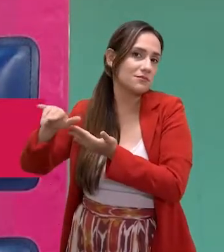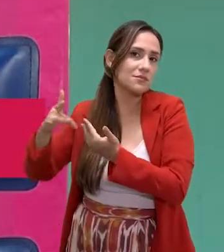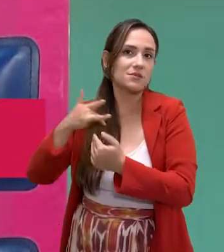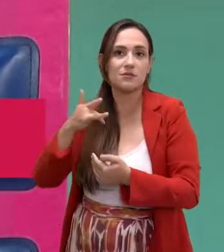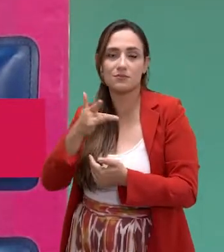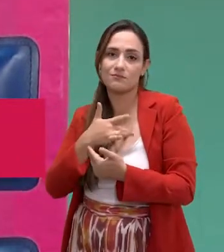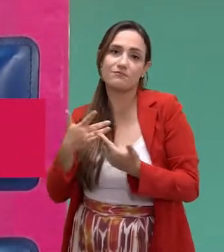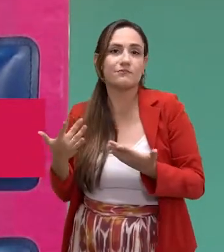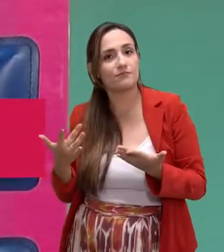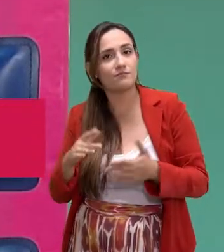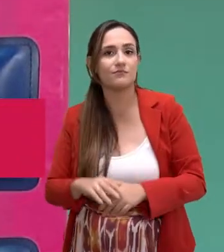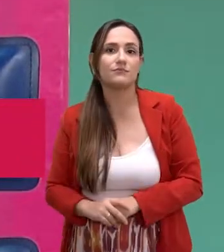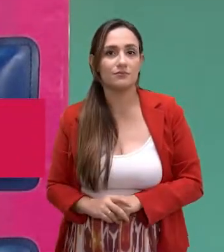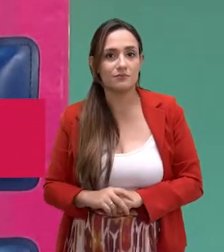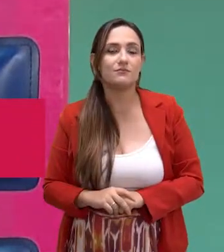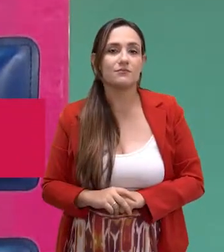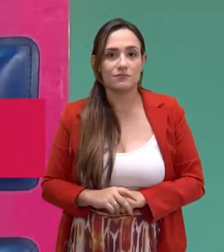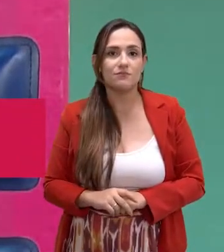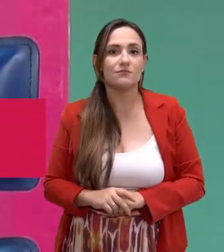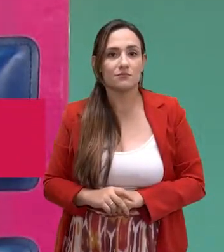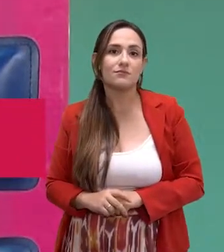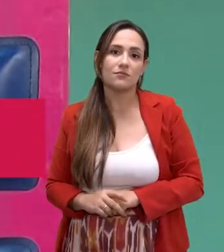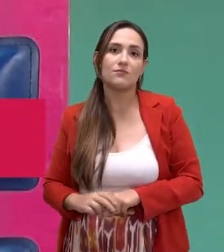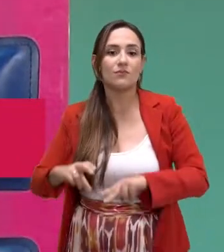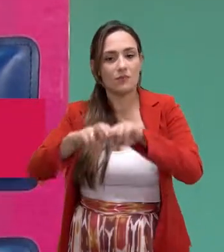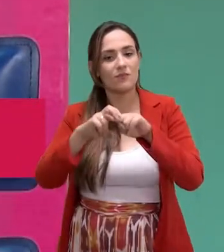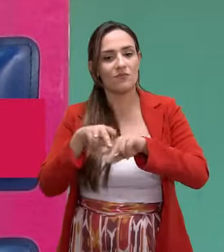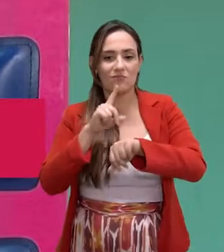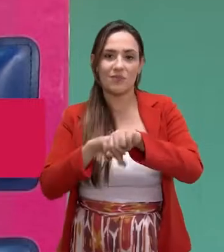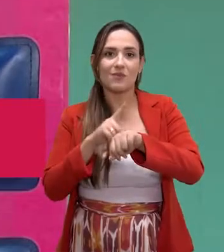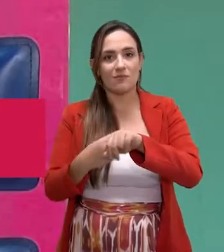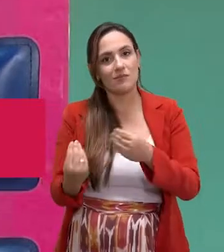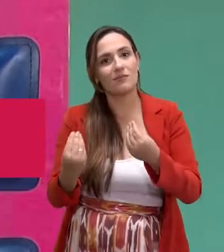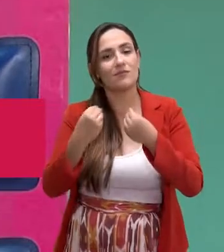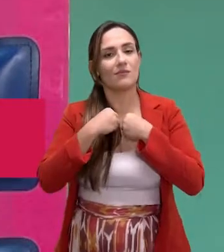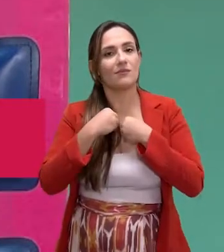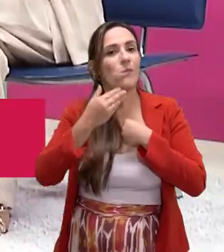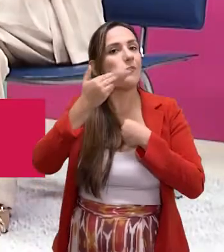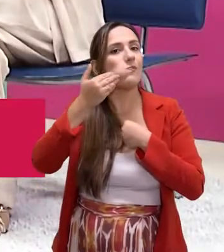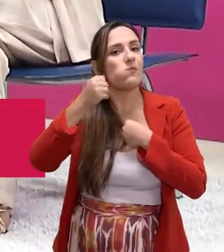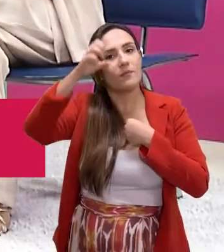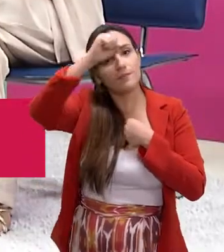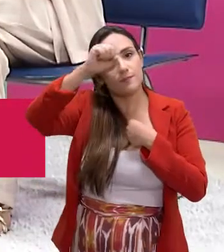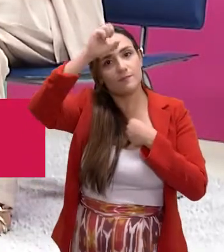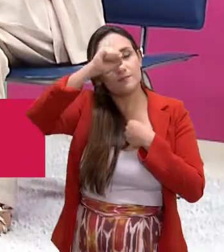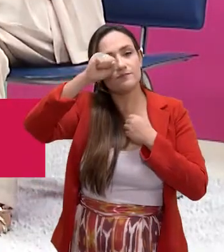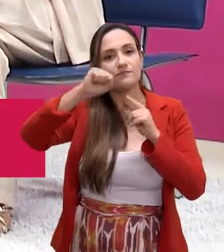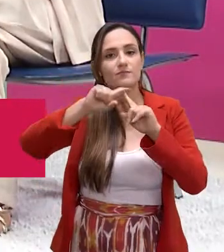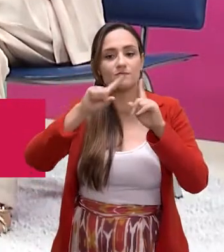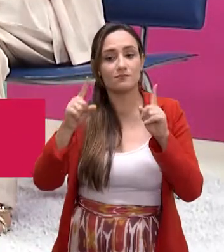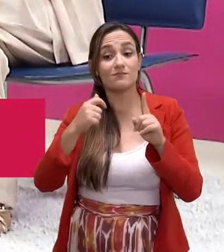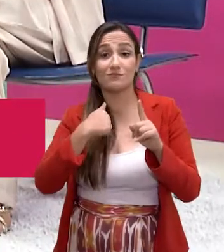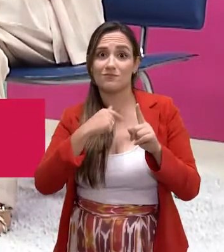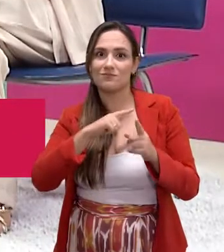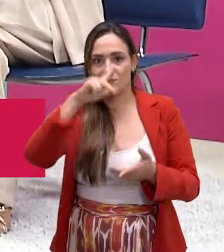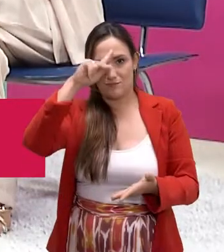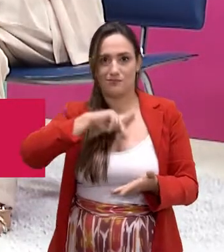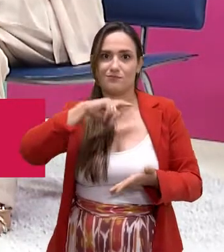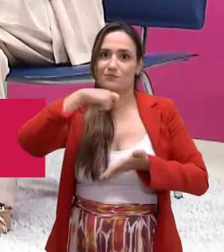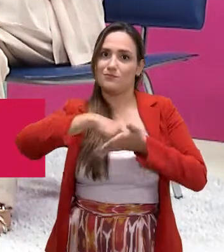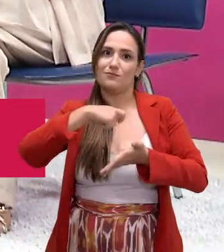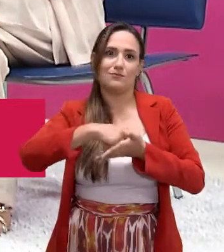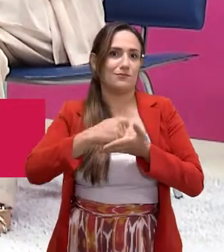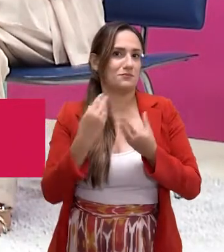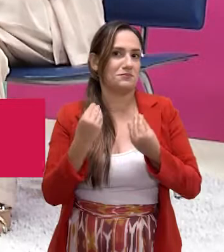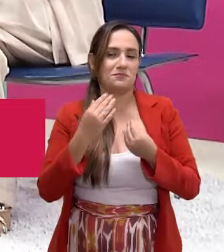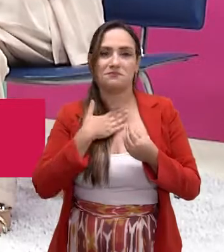vida pessoal, saúde. Então, assim, eu acho que o tempo nos traz um pouco um aprendizado, mas tem muito do meu